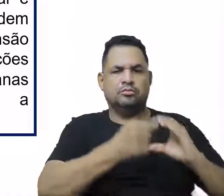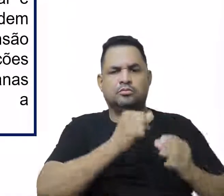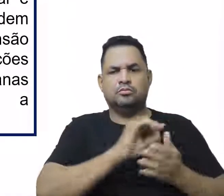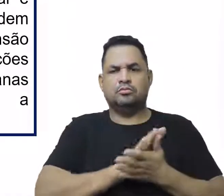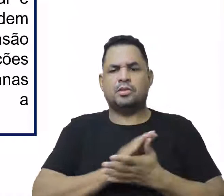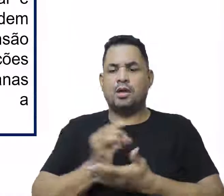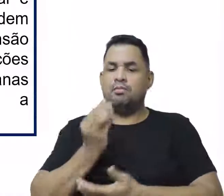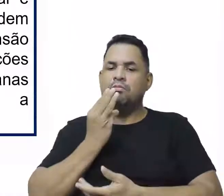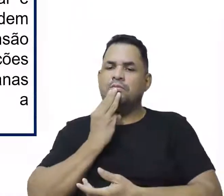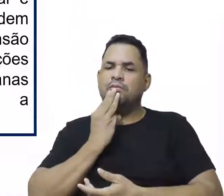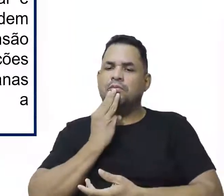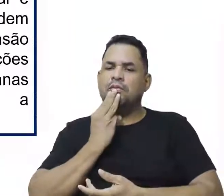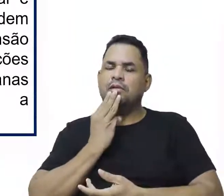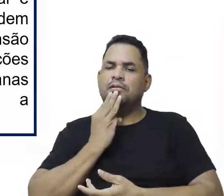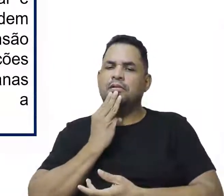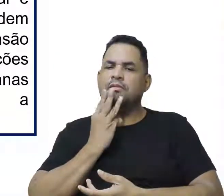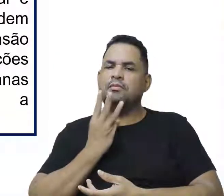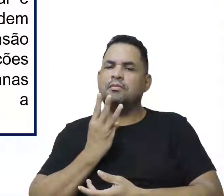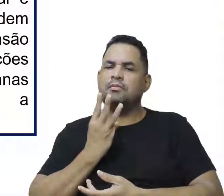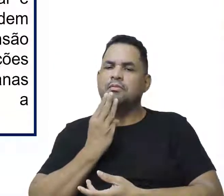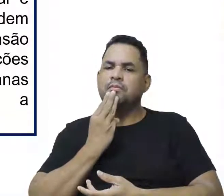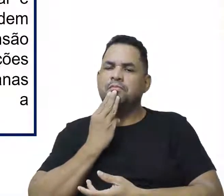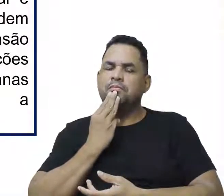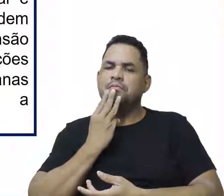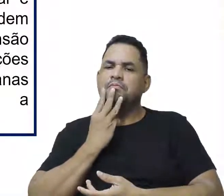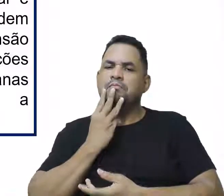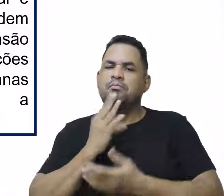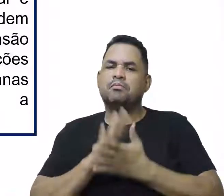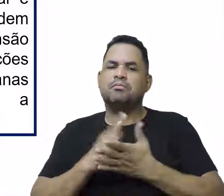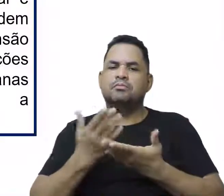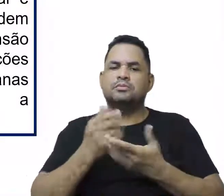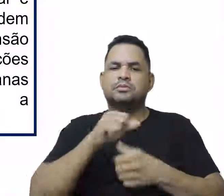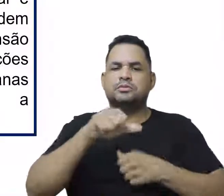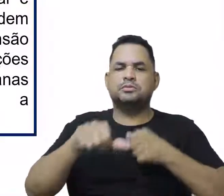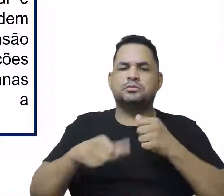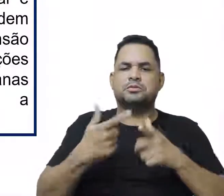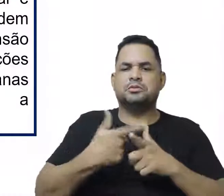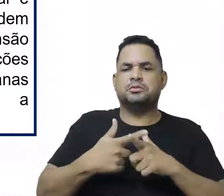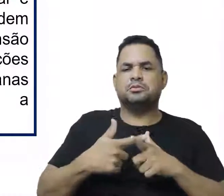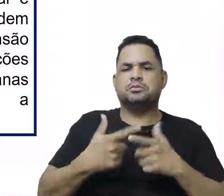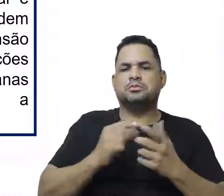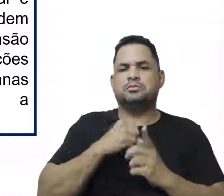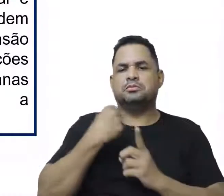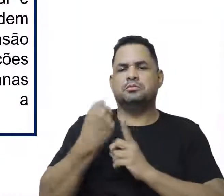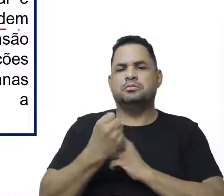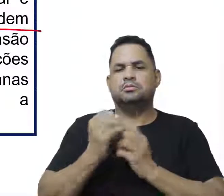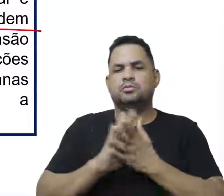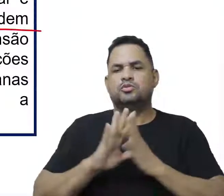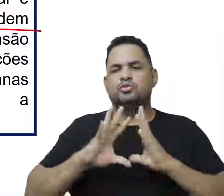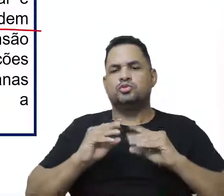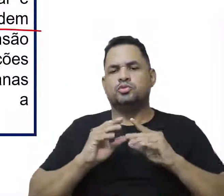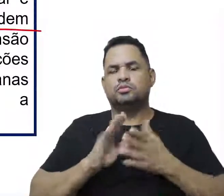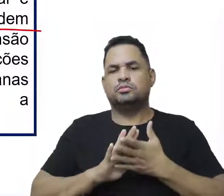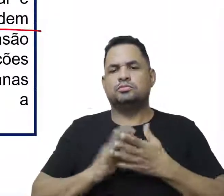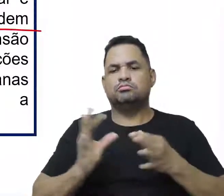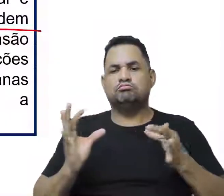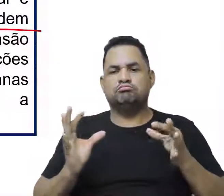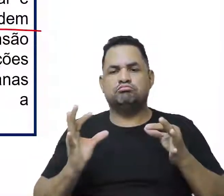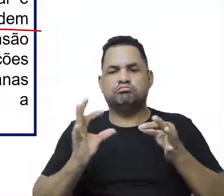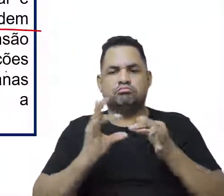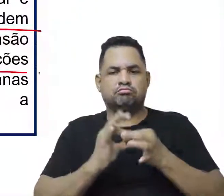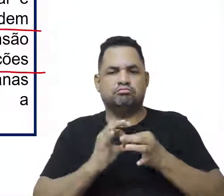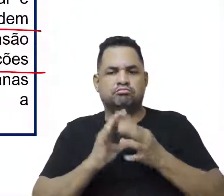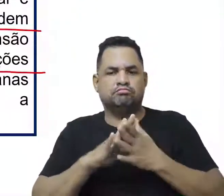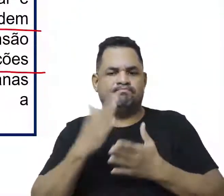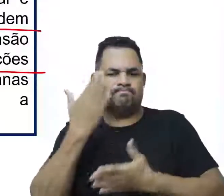agora o ver bem diz assim para ver muitas são as causas da mudança social e todas dependem da